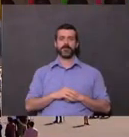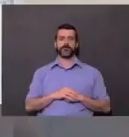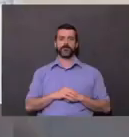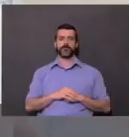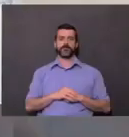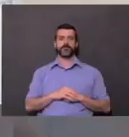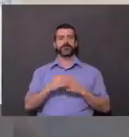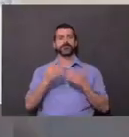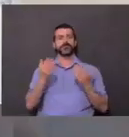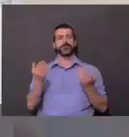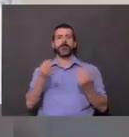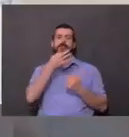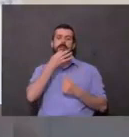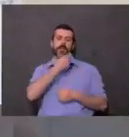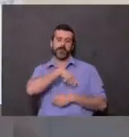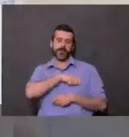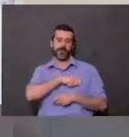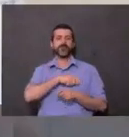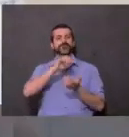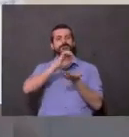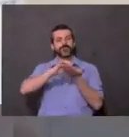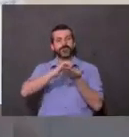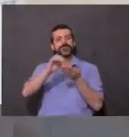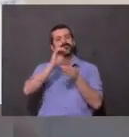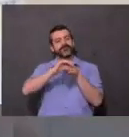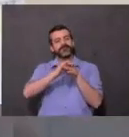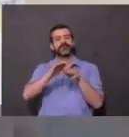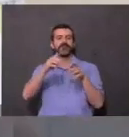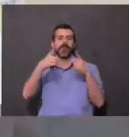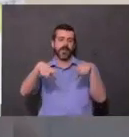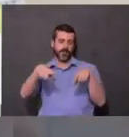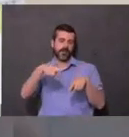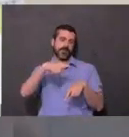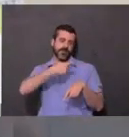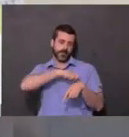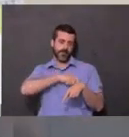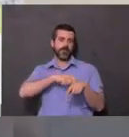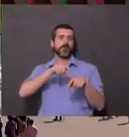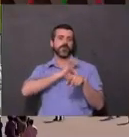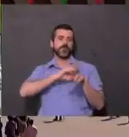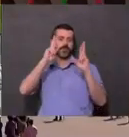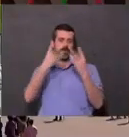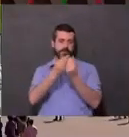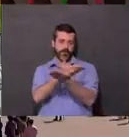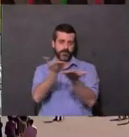Muy estimados peregrinos de habla hispana, el Señor esté con vosotros.